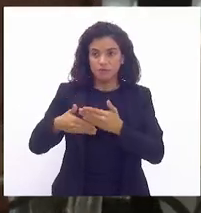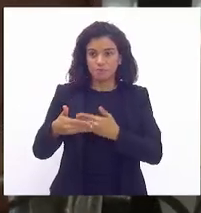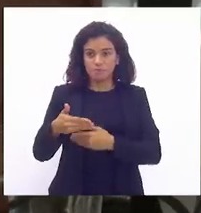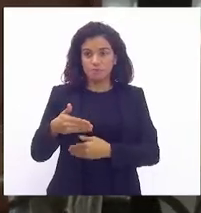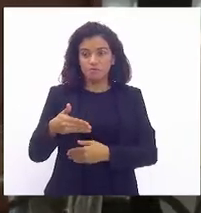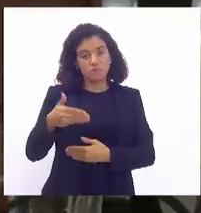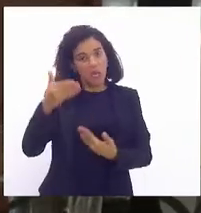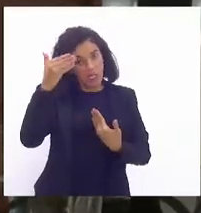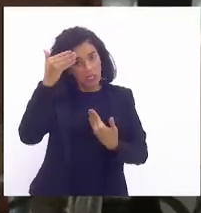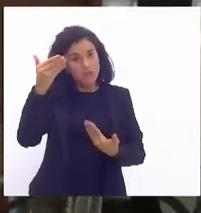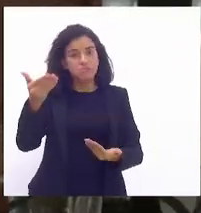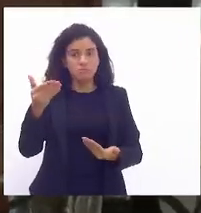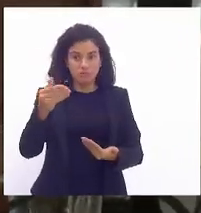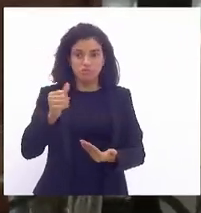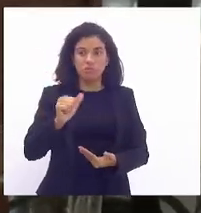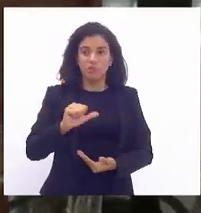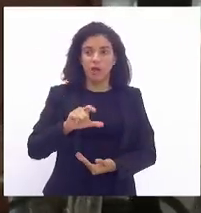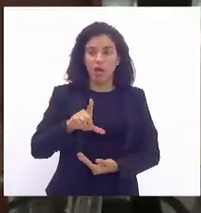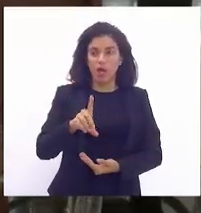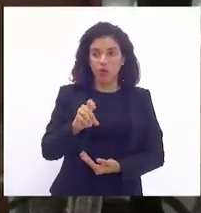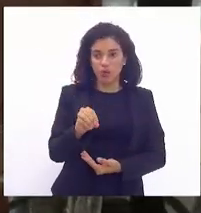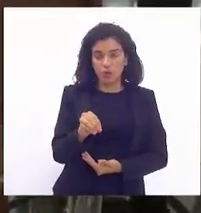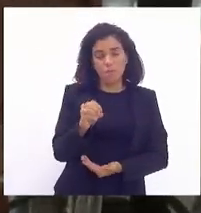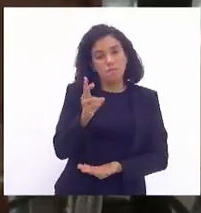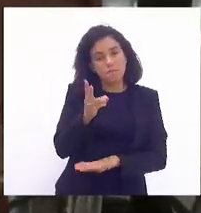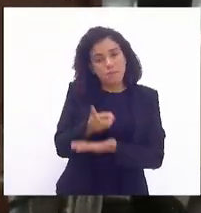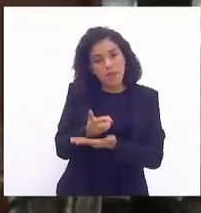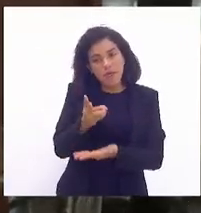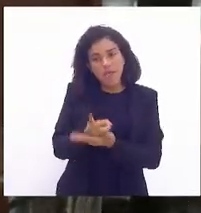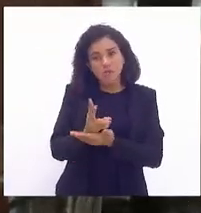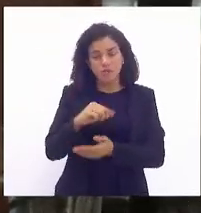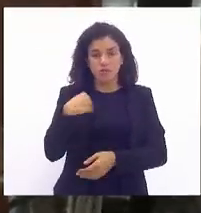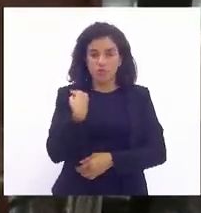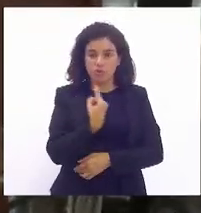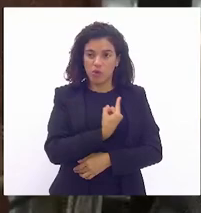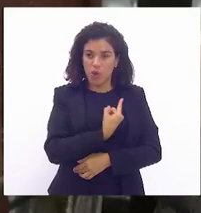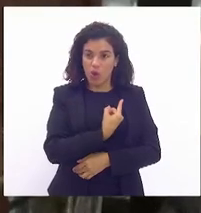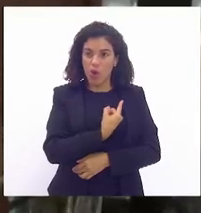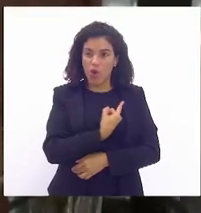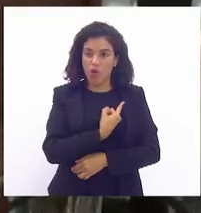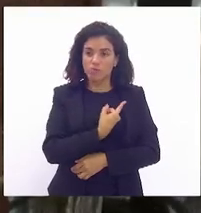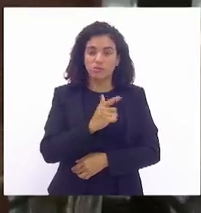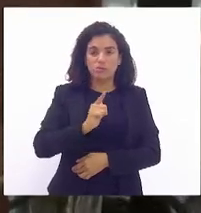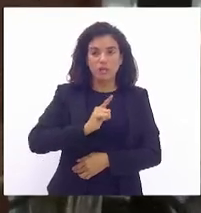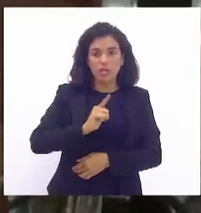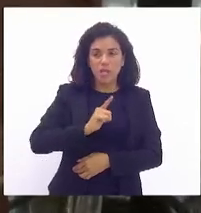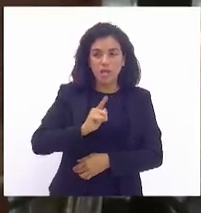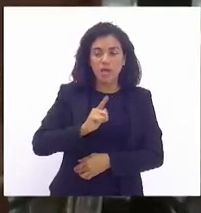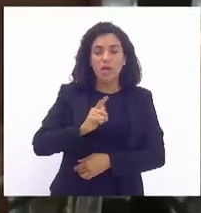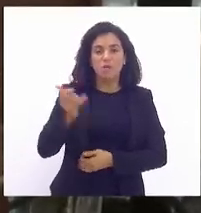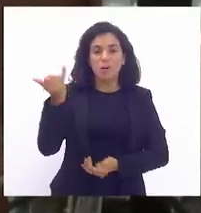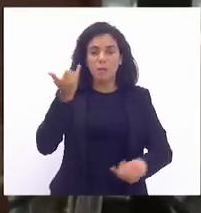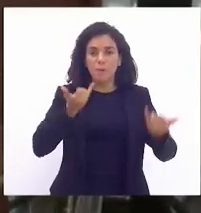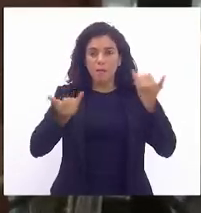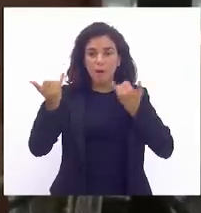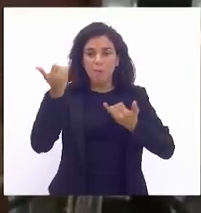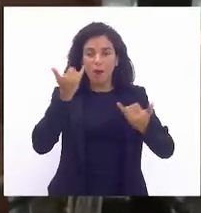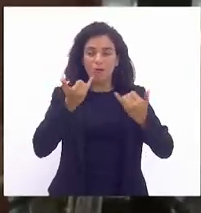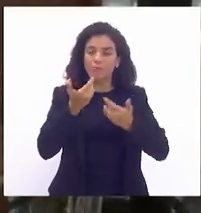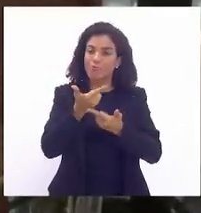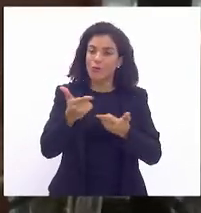nosso agradecimento, embora o que a gente, todos nós, tenhamos escutado, talvez não tenha